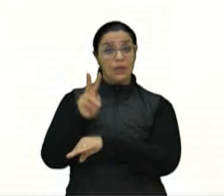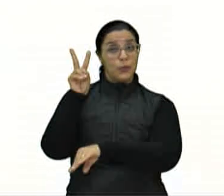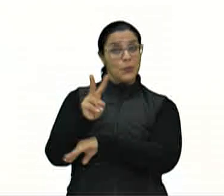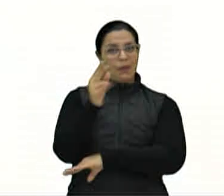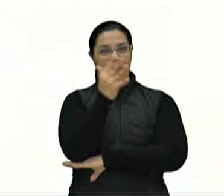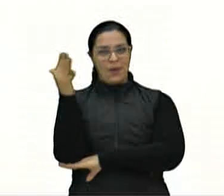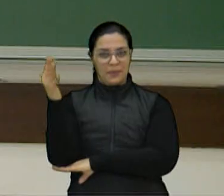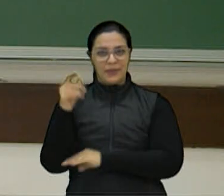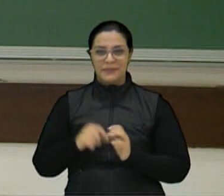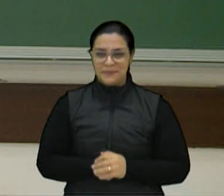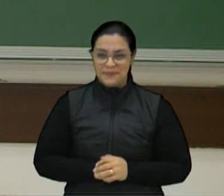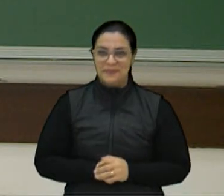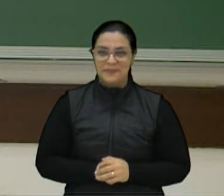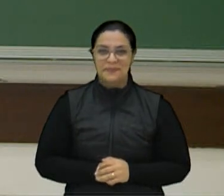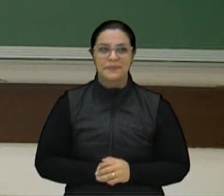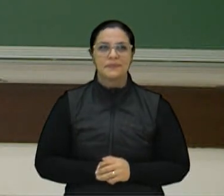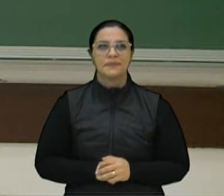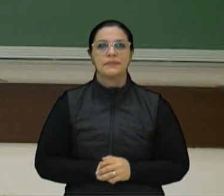desenvolvimento.